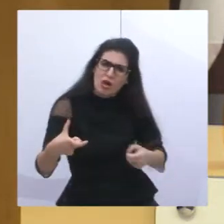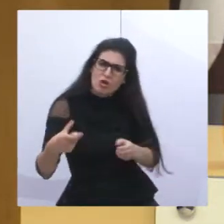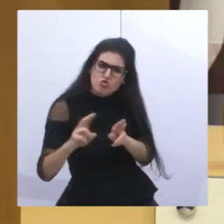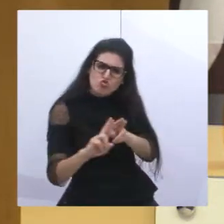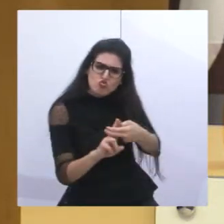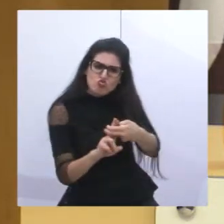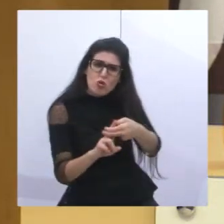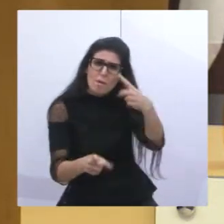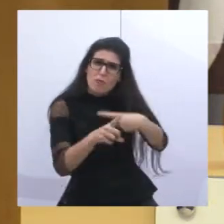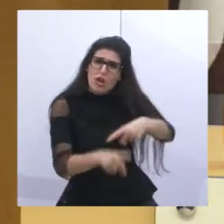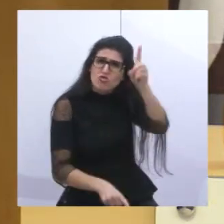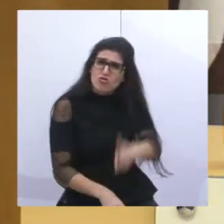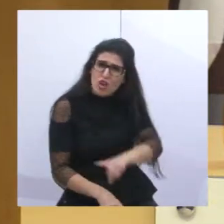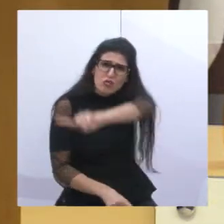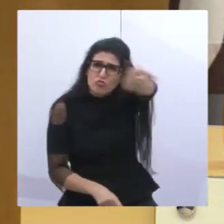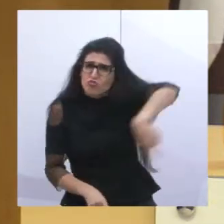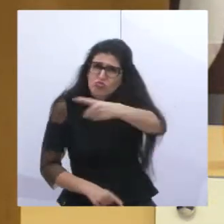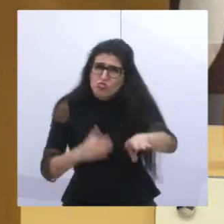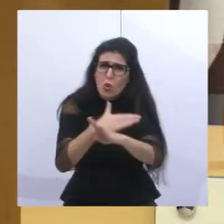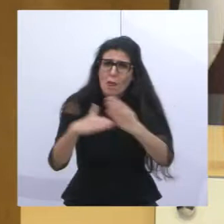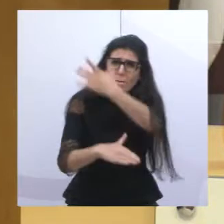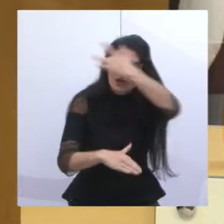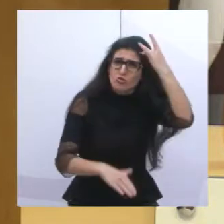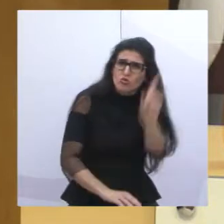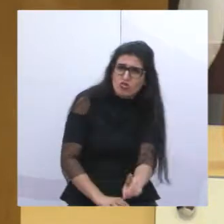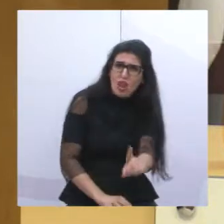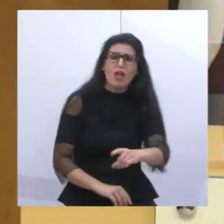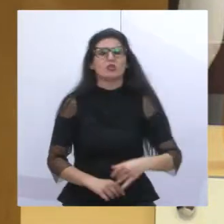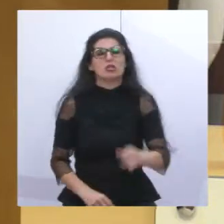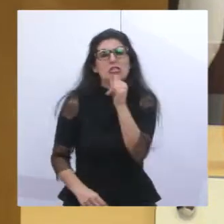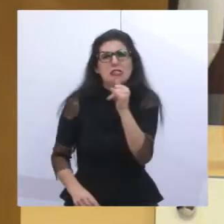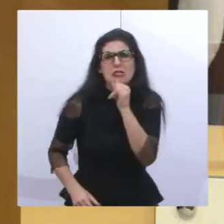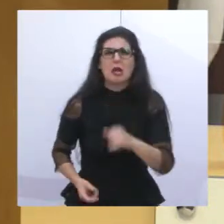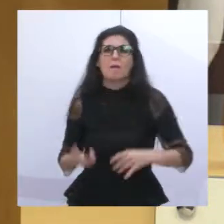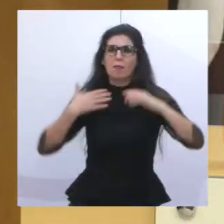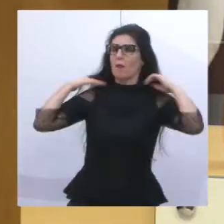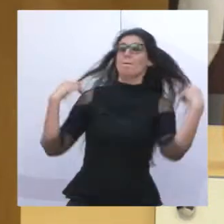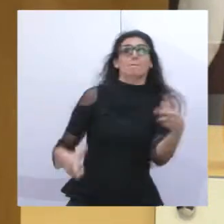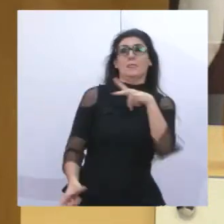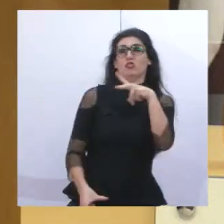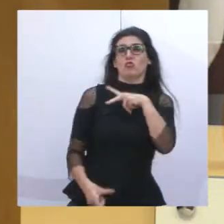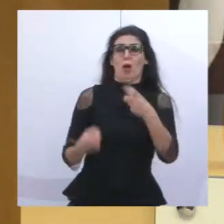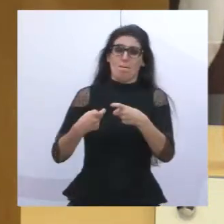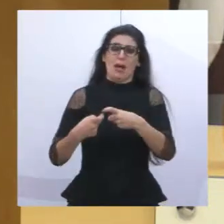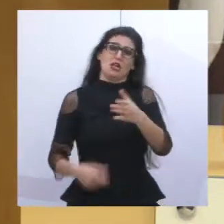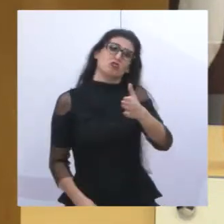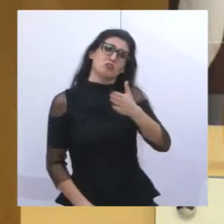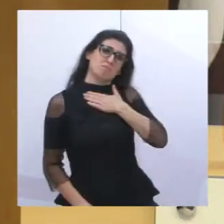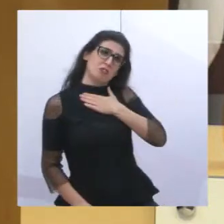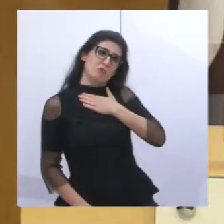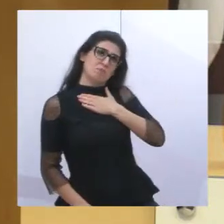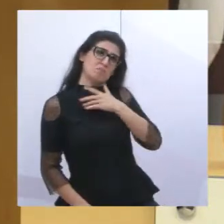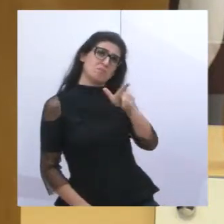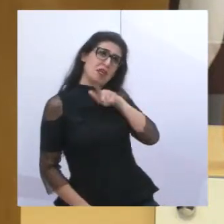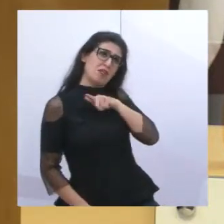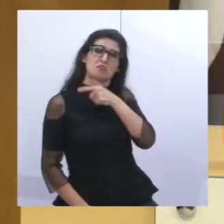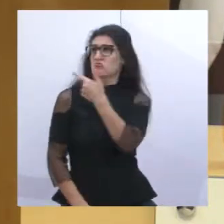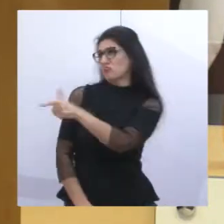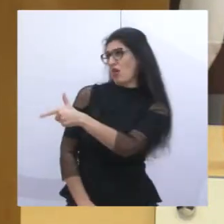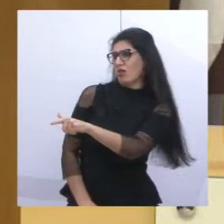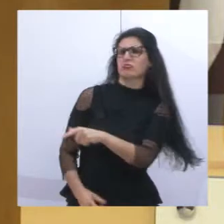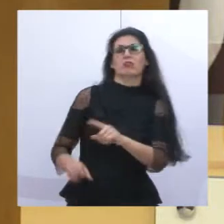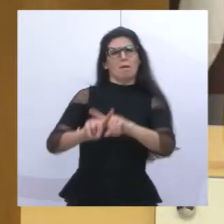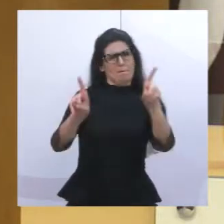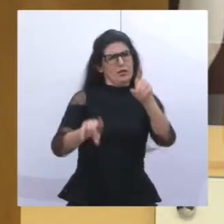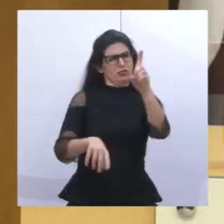Né? É direito de todos. Então, se eu tenho convênio ou não, eu deveria, como cidadão, fazer o cartão SUS, para